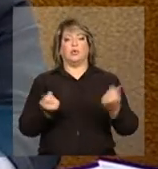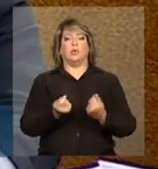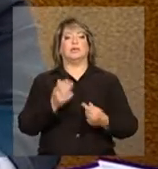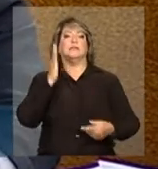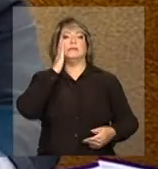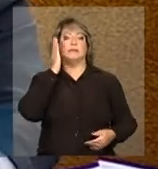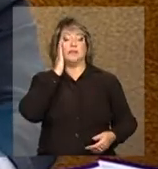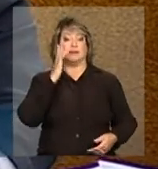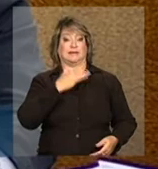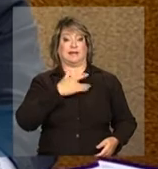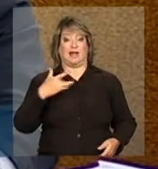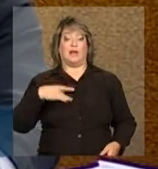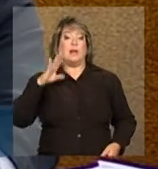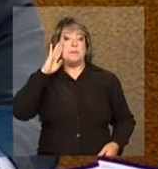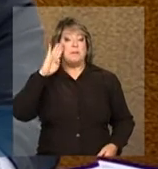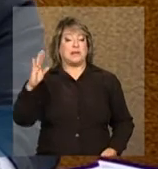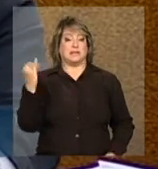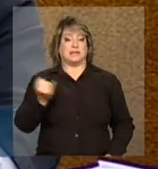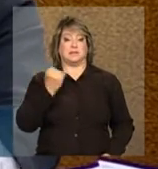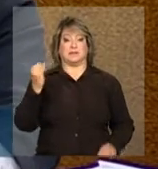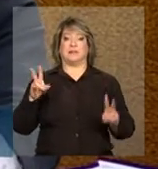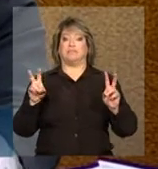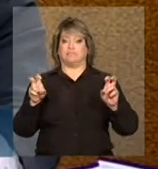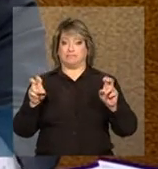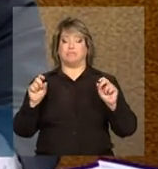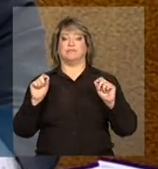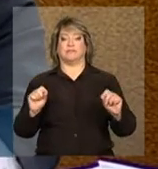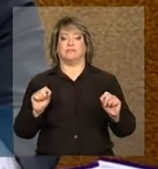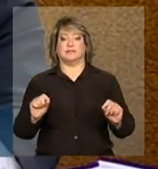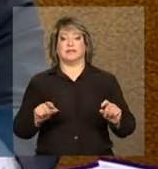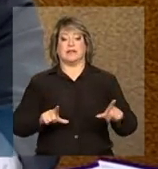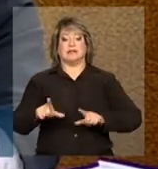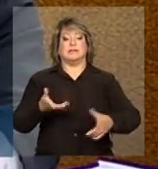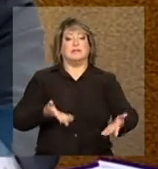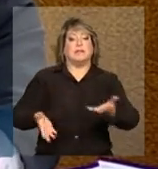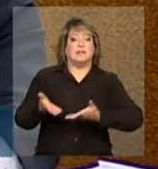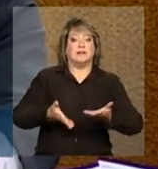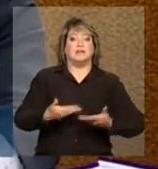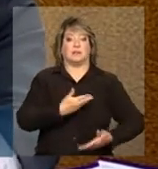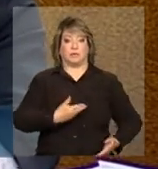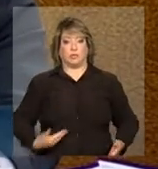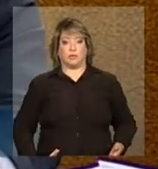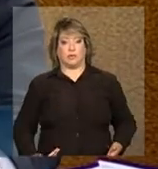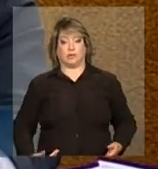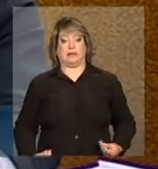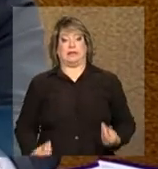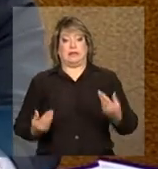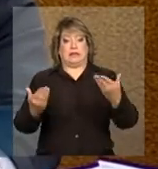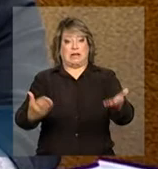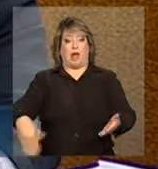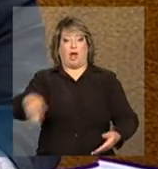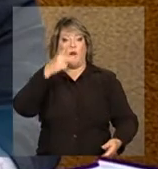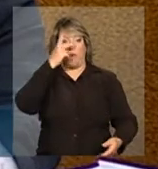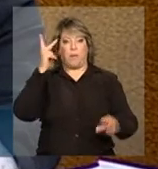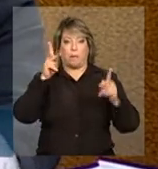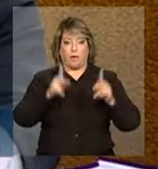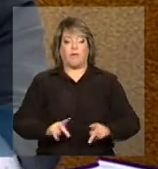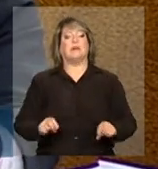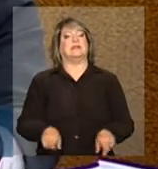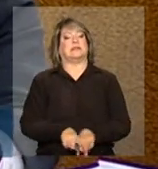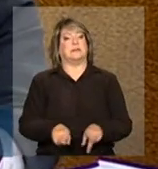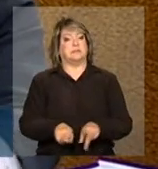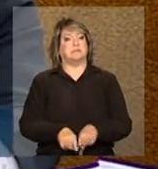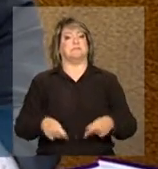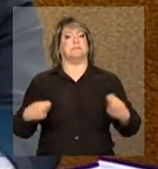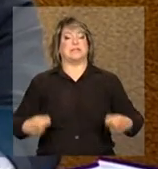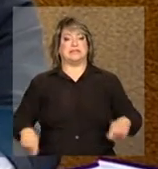que a saúde é um dos principais temas, é um dos principais serviços públicos oferecidos pelo Estado à população e que também precisa